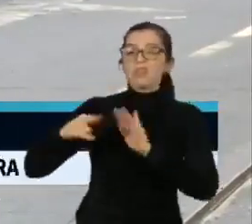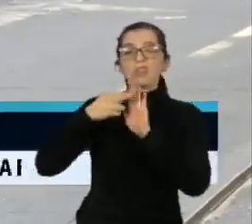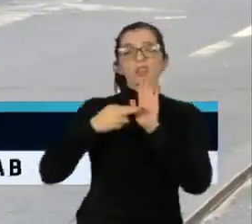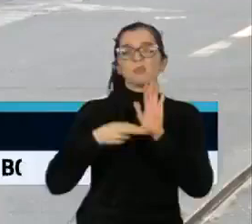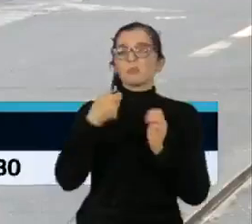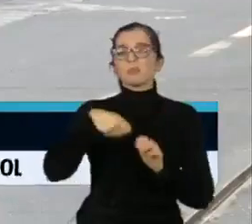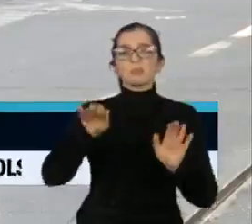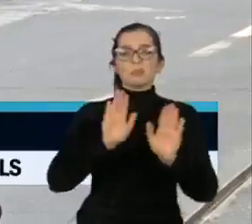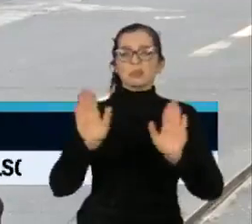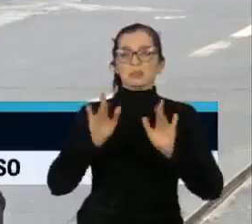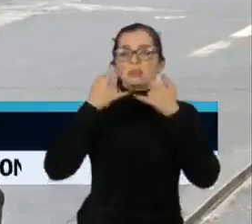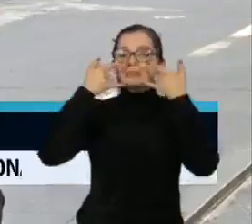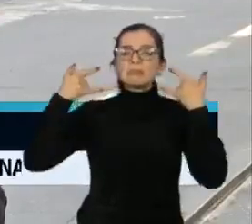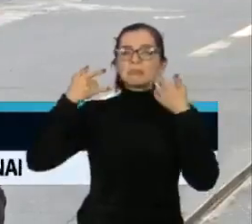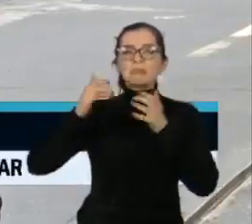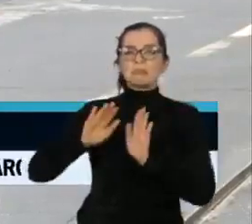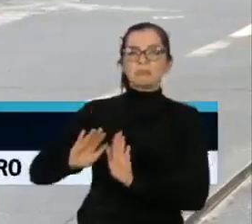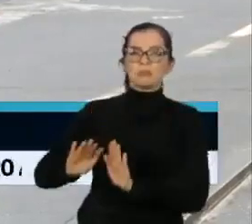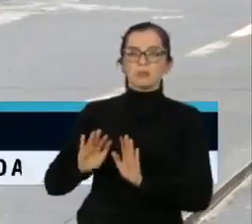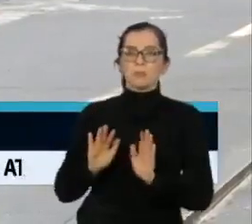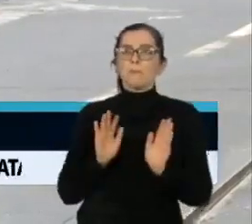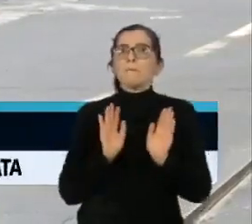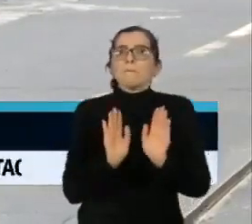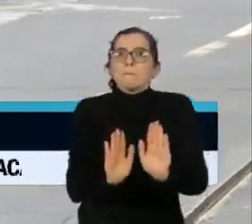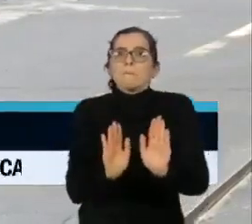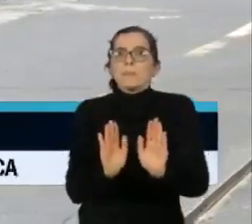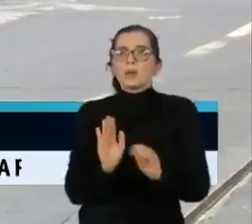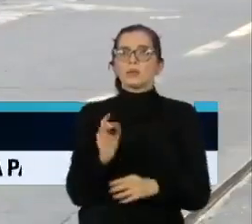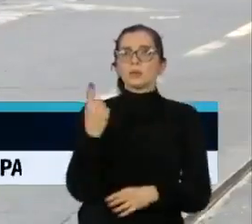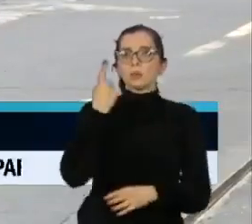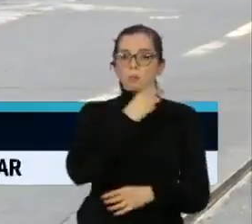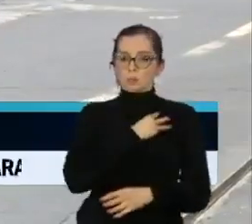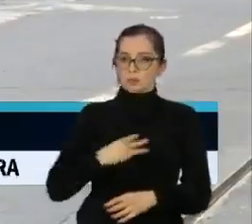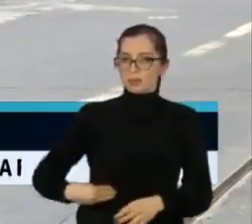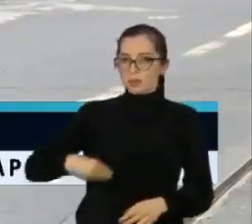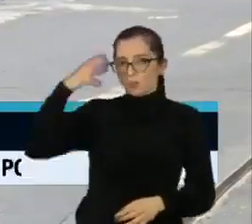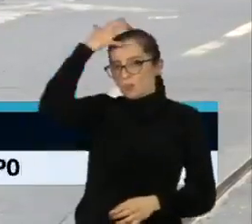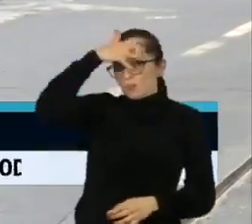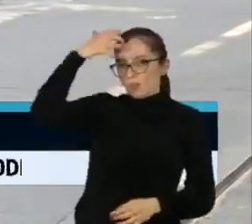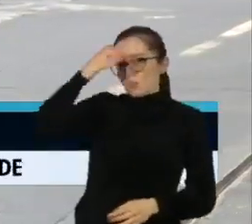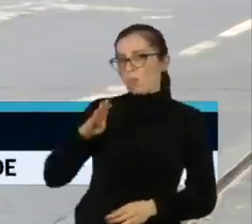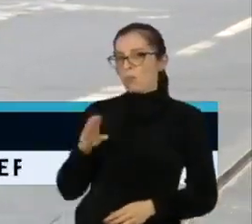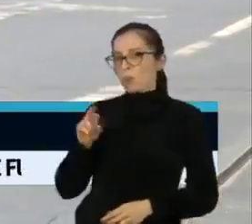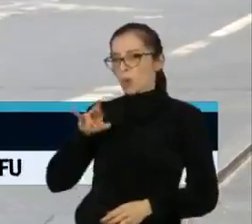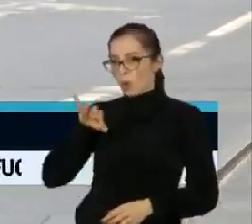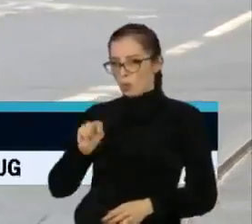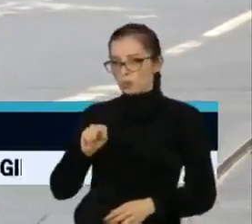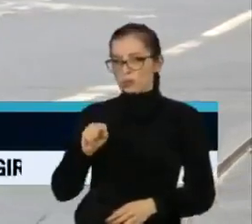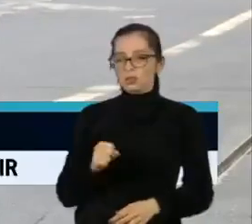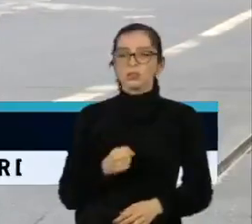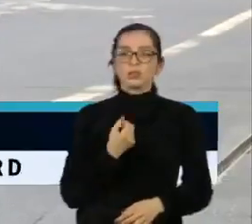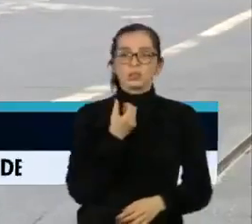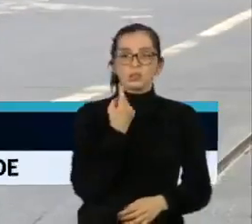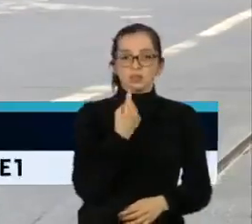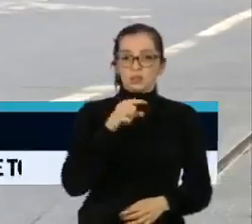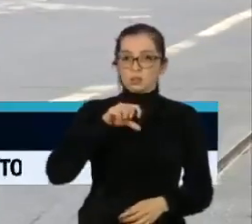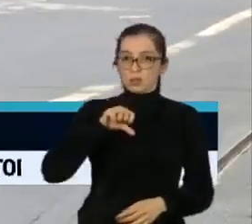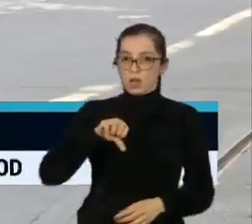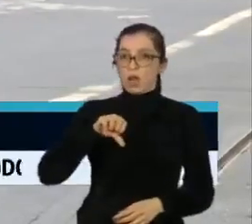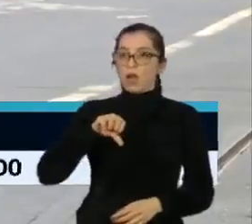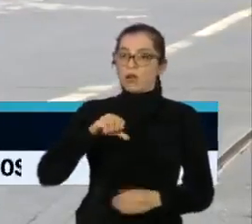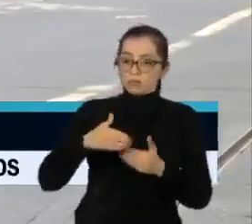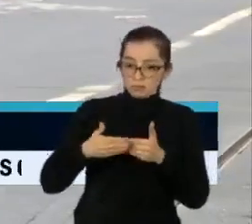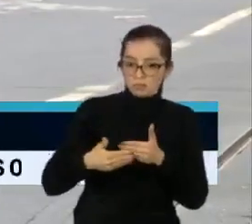impostas pela pandemia o primeiro-ministro Boris Johnson afirmou que a partir do próximo dia 19 o uso da máscara